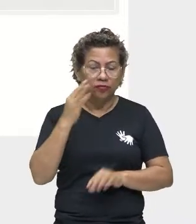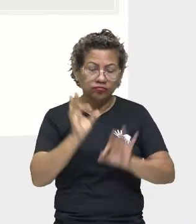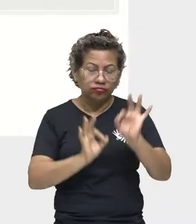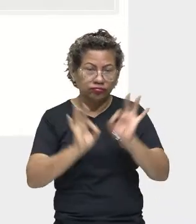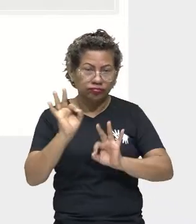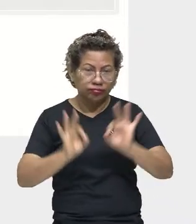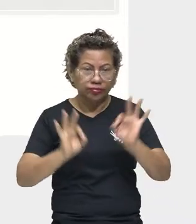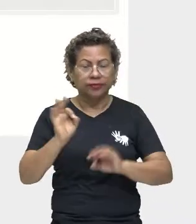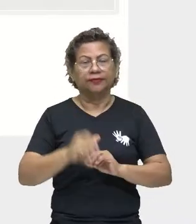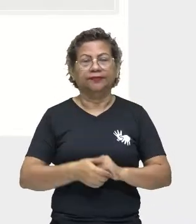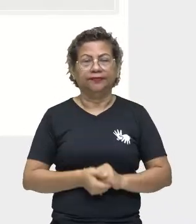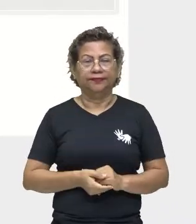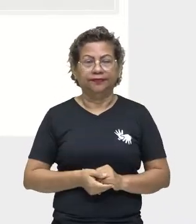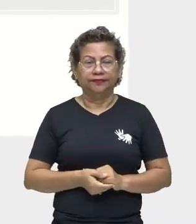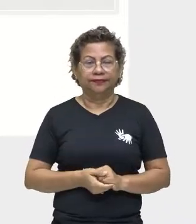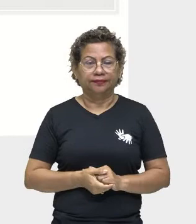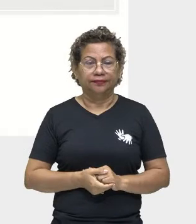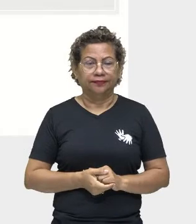menos 20